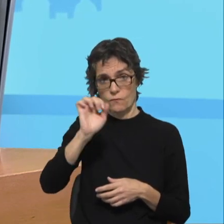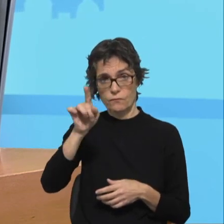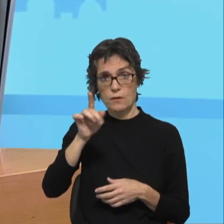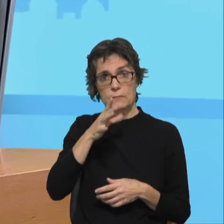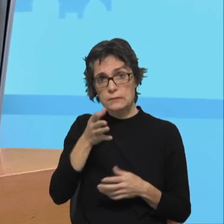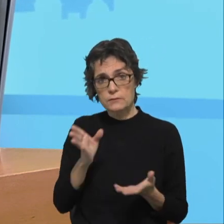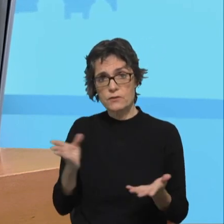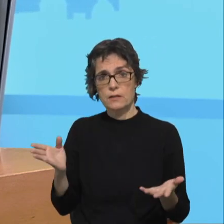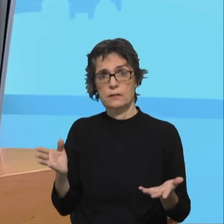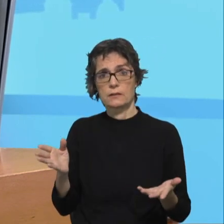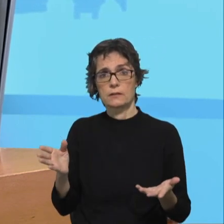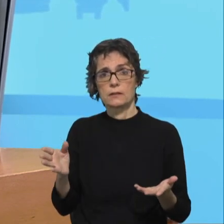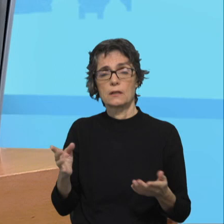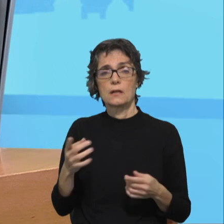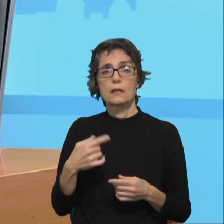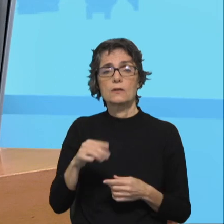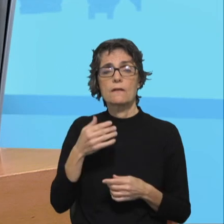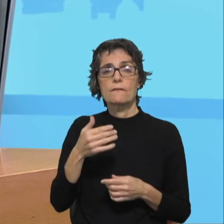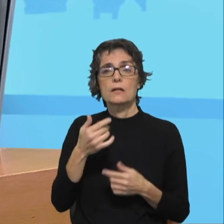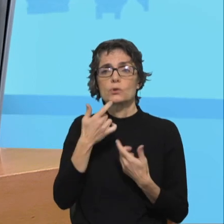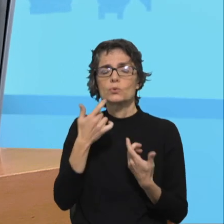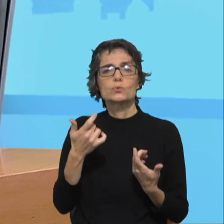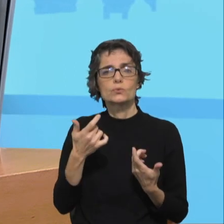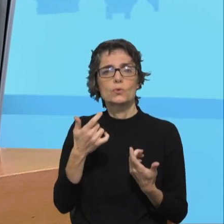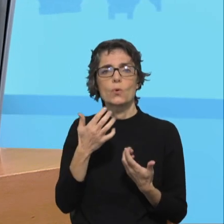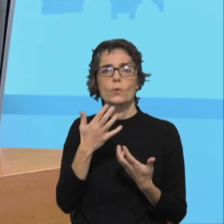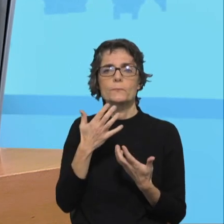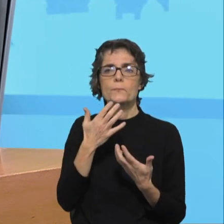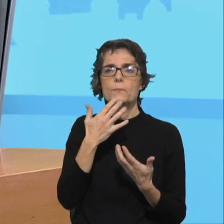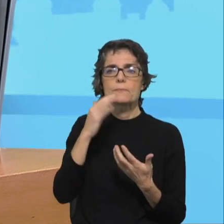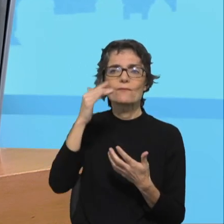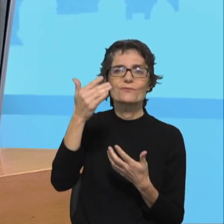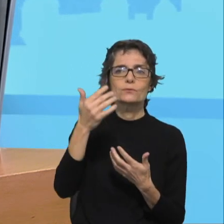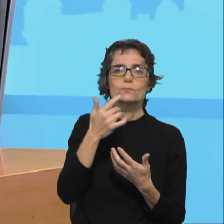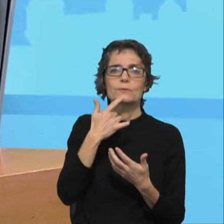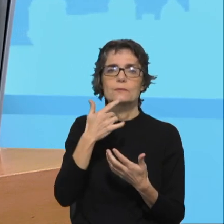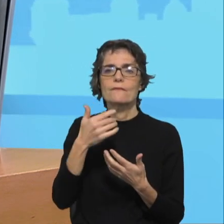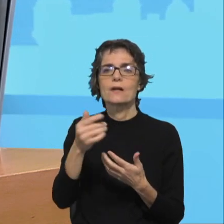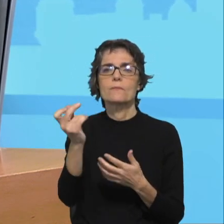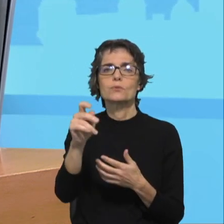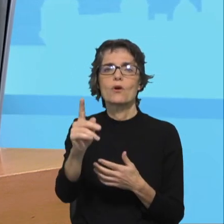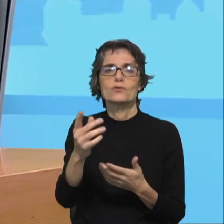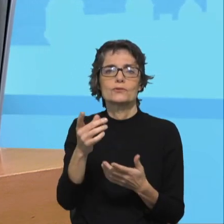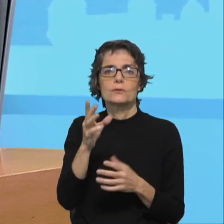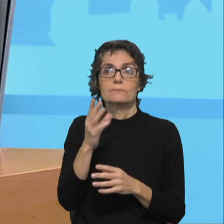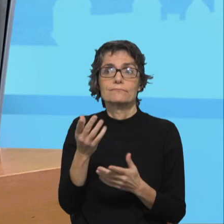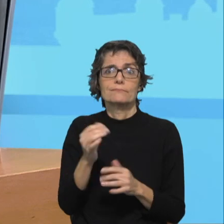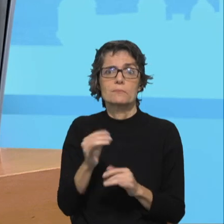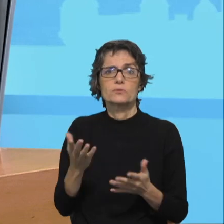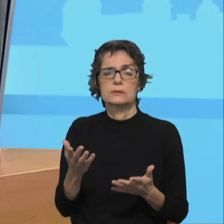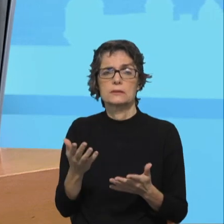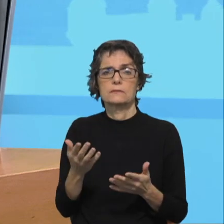nem tudo é previsível, quer dizer, e nem sempre o facto de determinada pessoa ter tido determinados